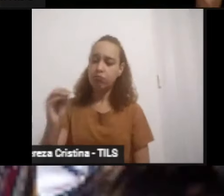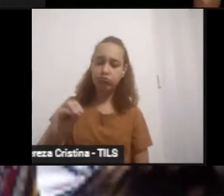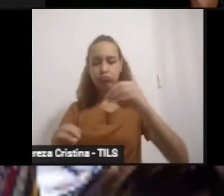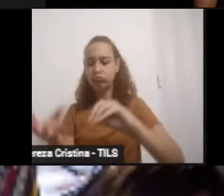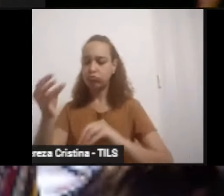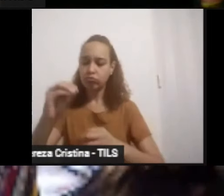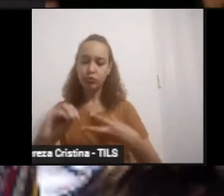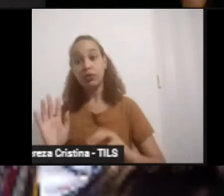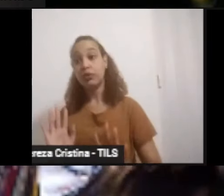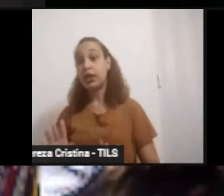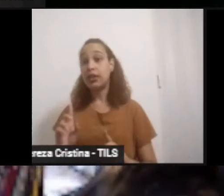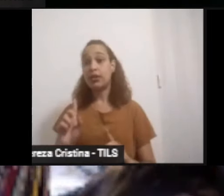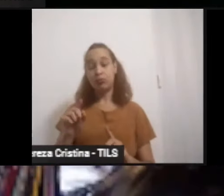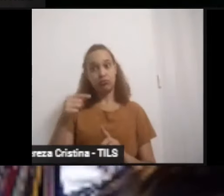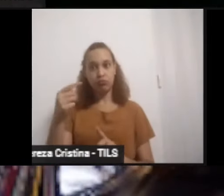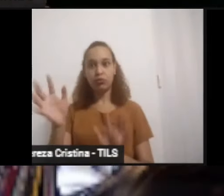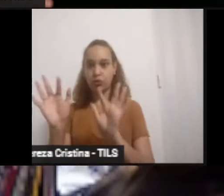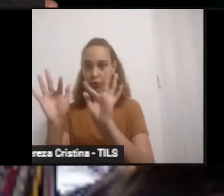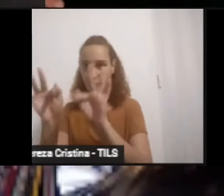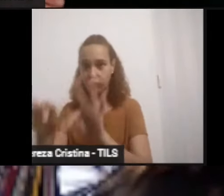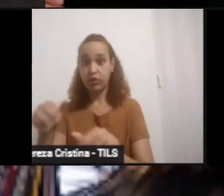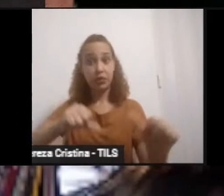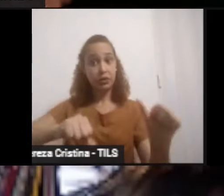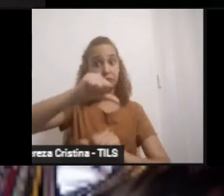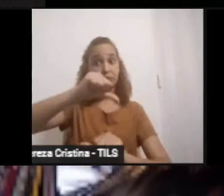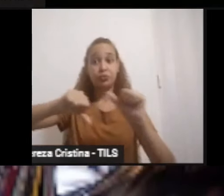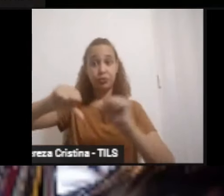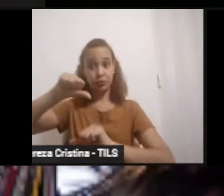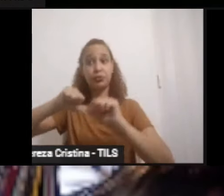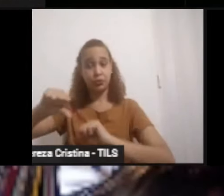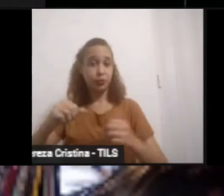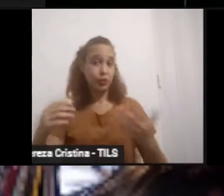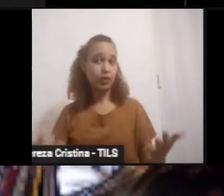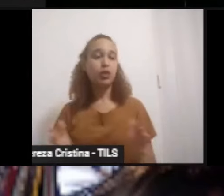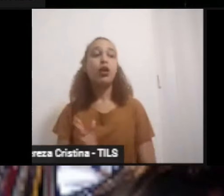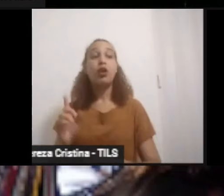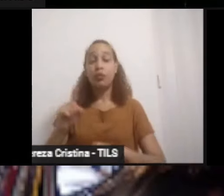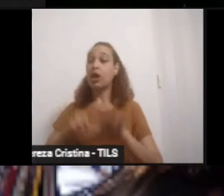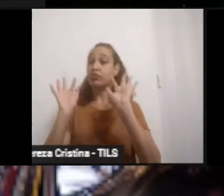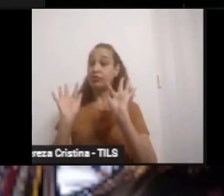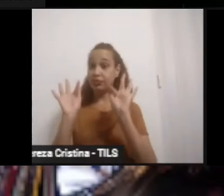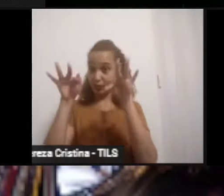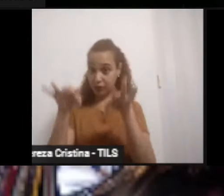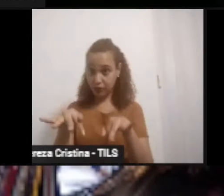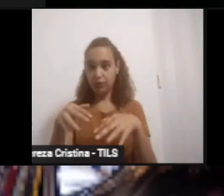finalização, muda muito visualmente. Então, depois que finalizou,